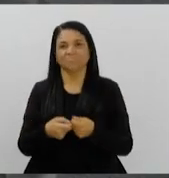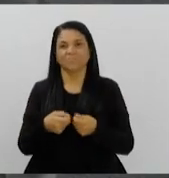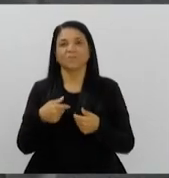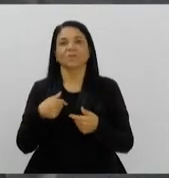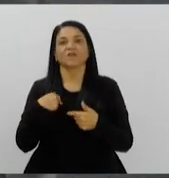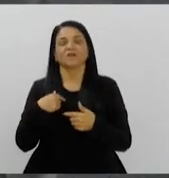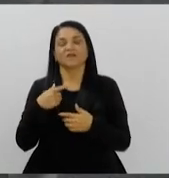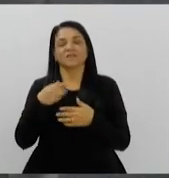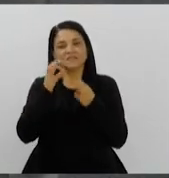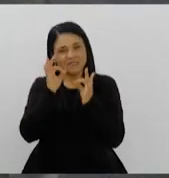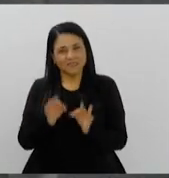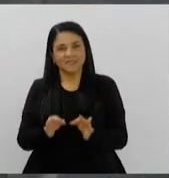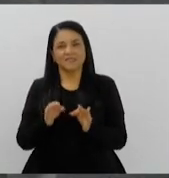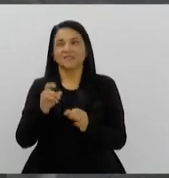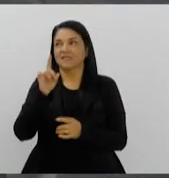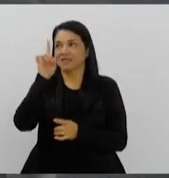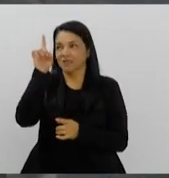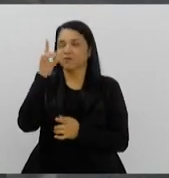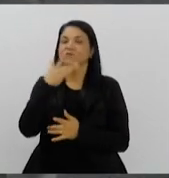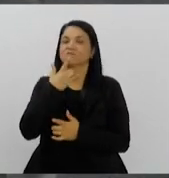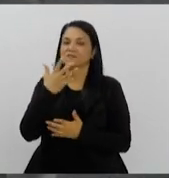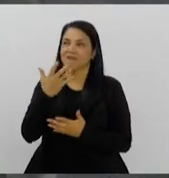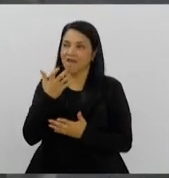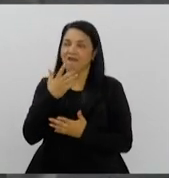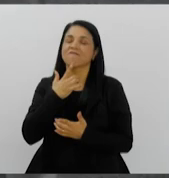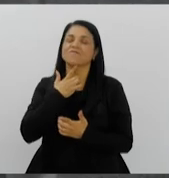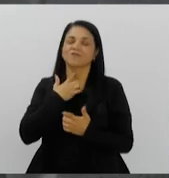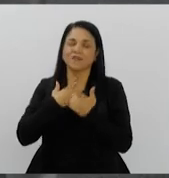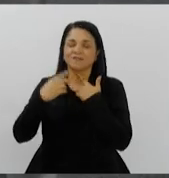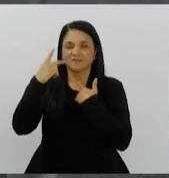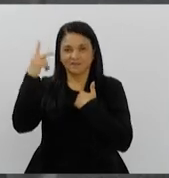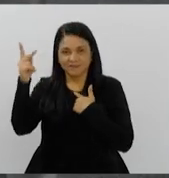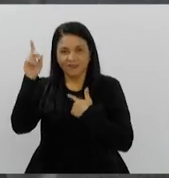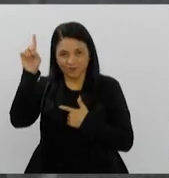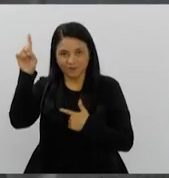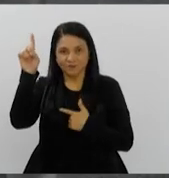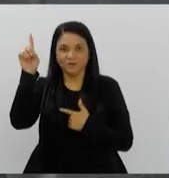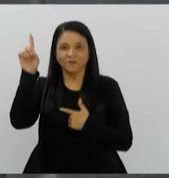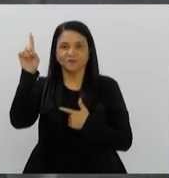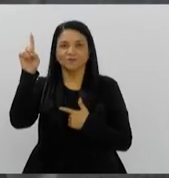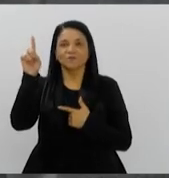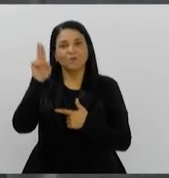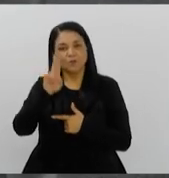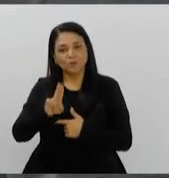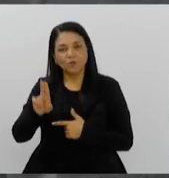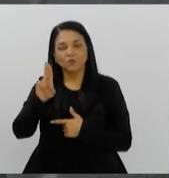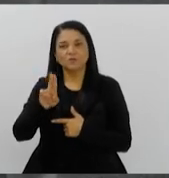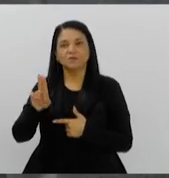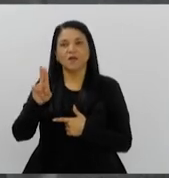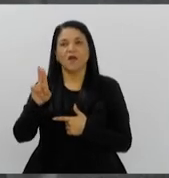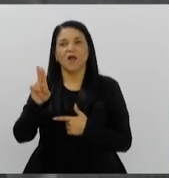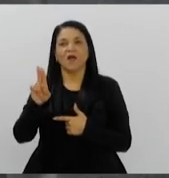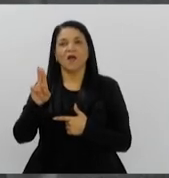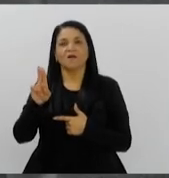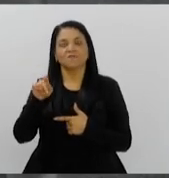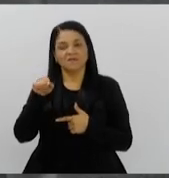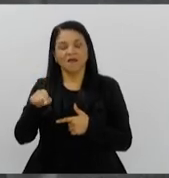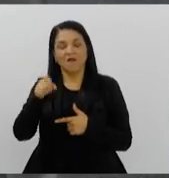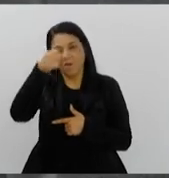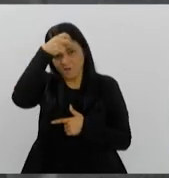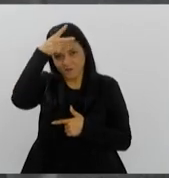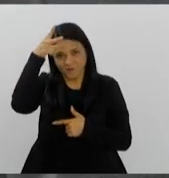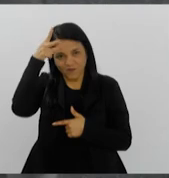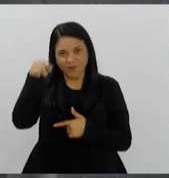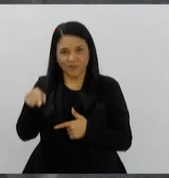breve, se Deus quiser e se for da vontade dele, a gente um dia vai utilizar aquele cargo de prefeito daquela cidade. Mas